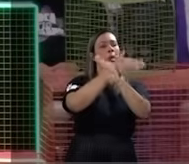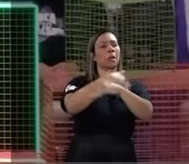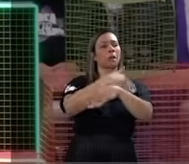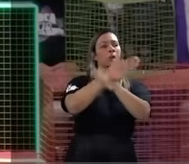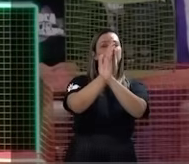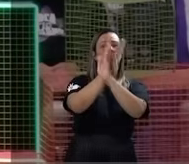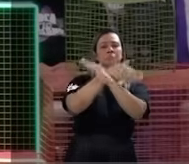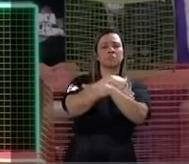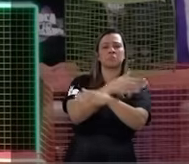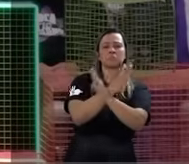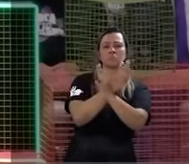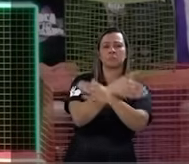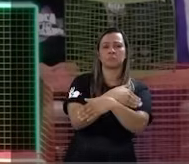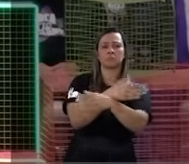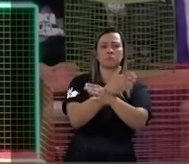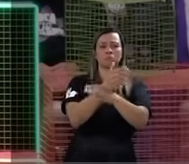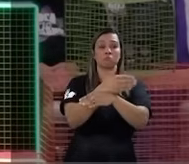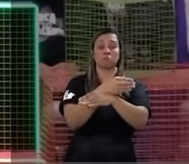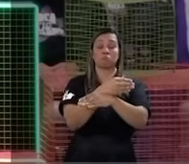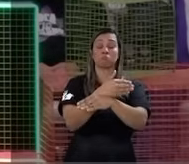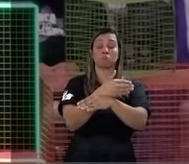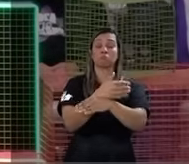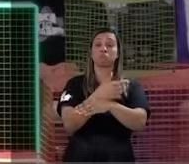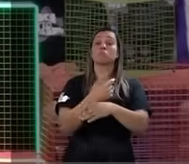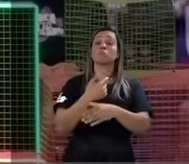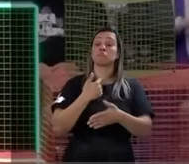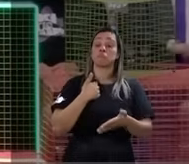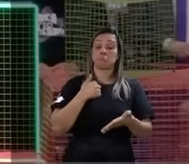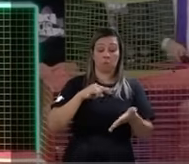caminhos do Senhor.